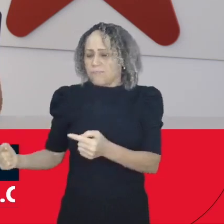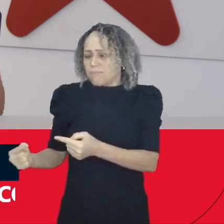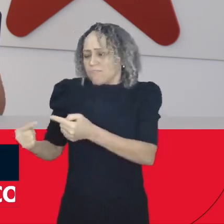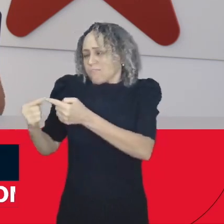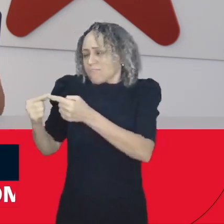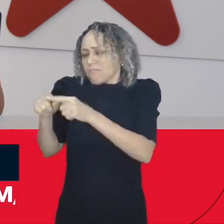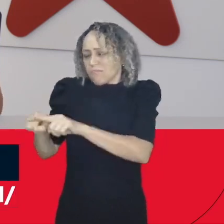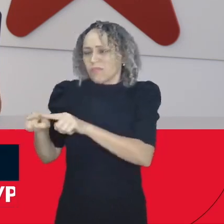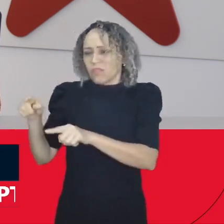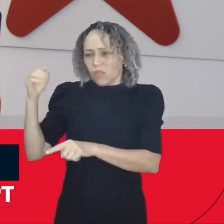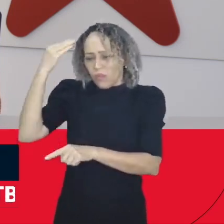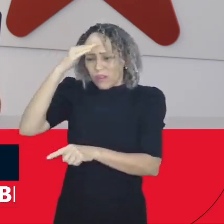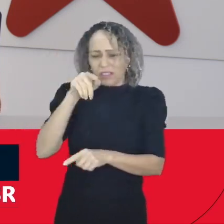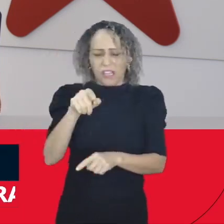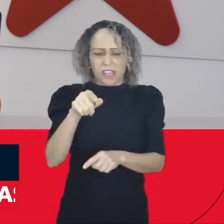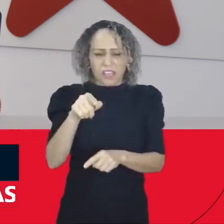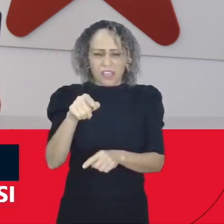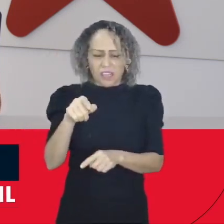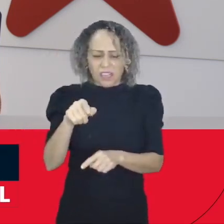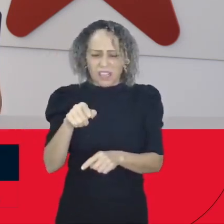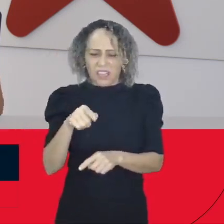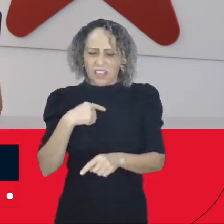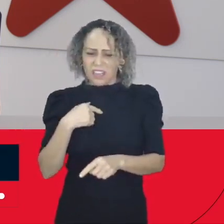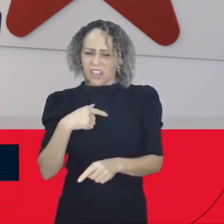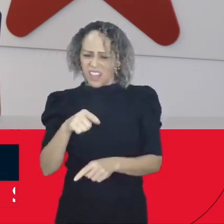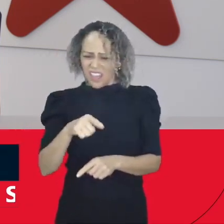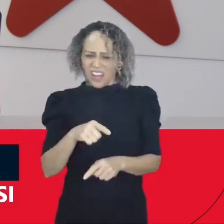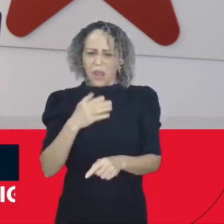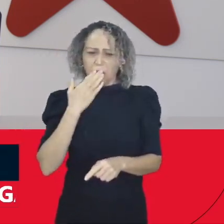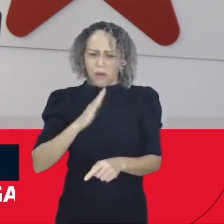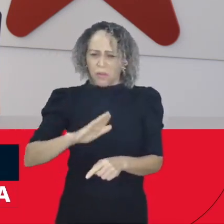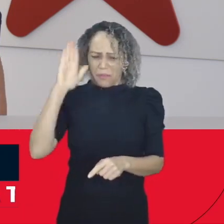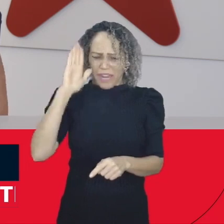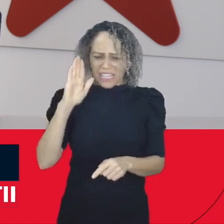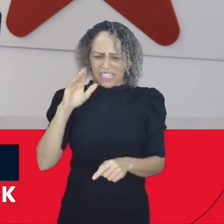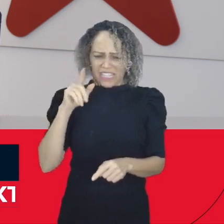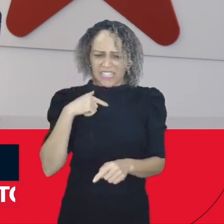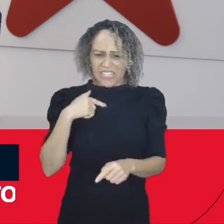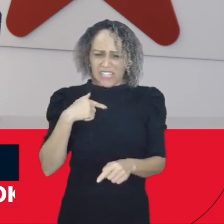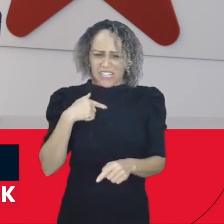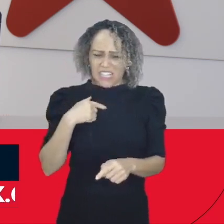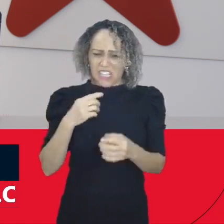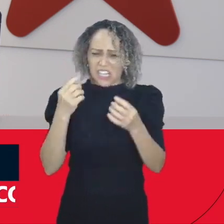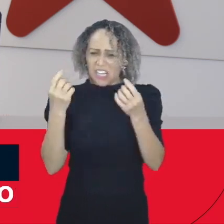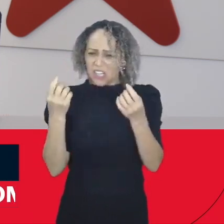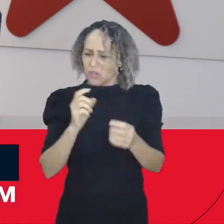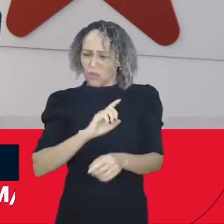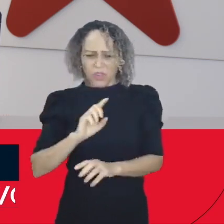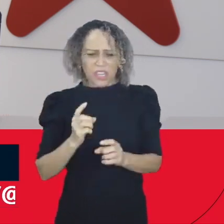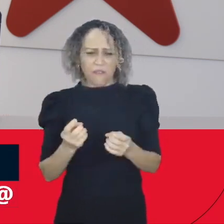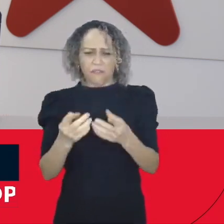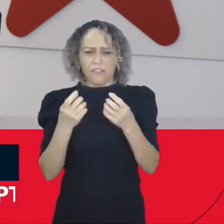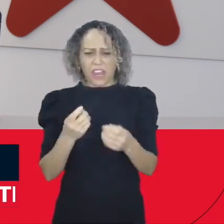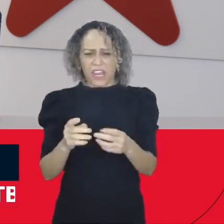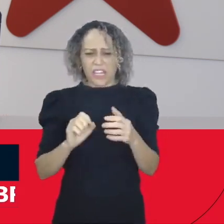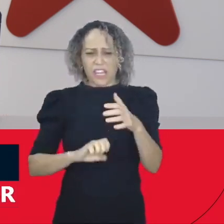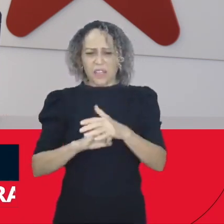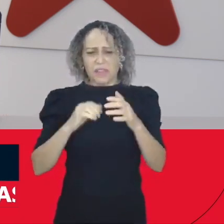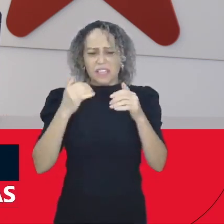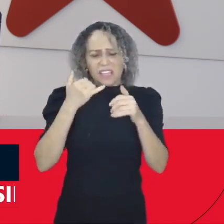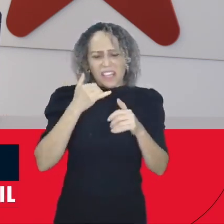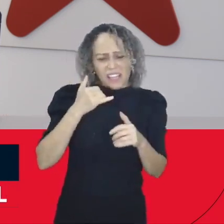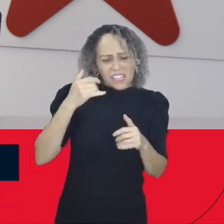Energia, descumpriu a promessa que ele havia feito em campanha de não privatizar a Companhia de Água também. Mas o PT, junto com outras forças